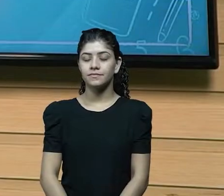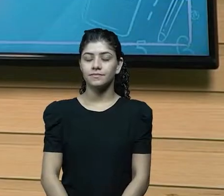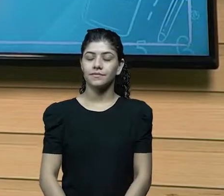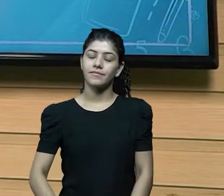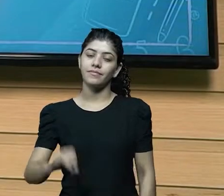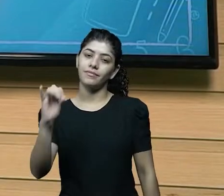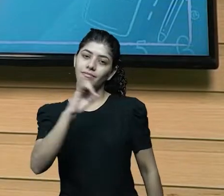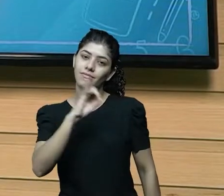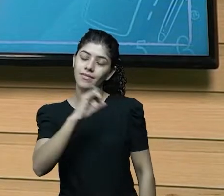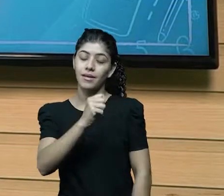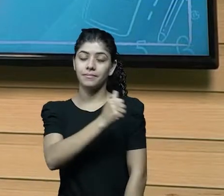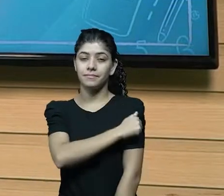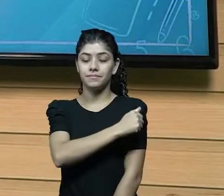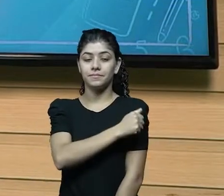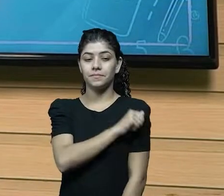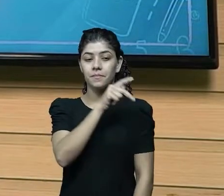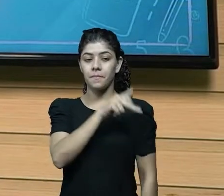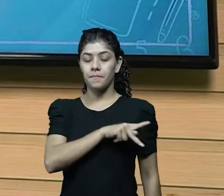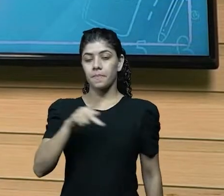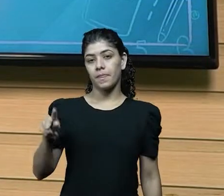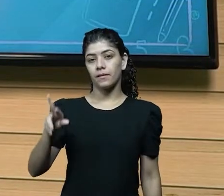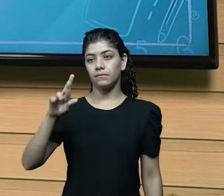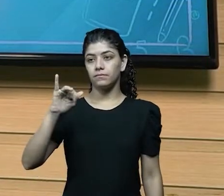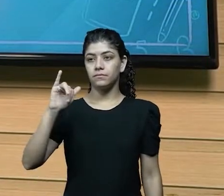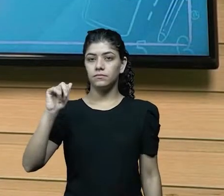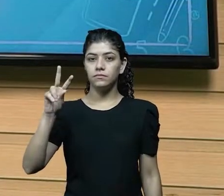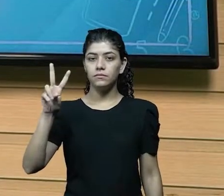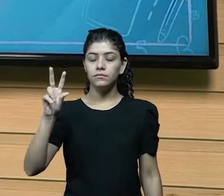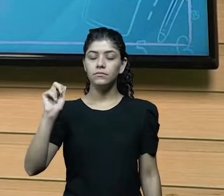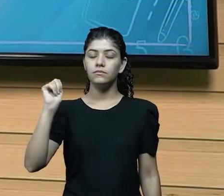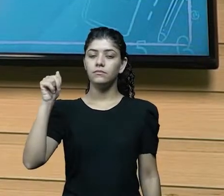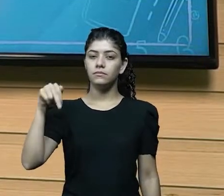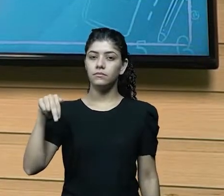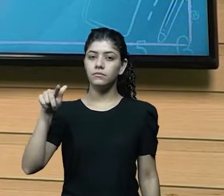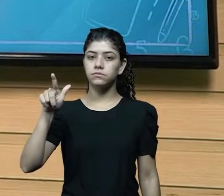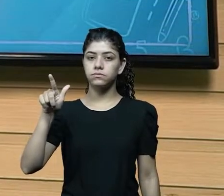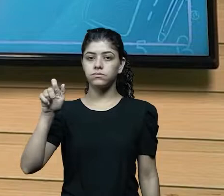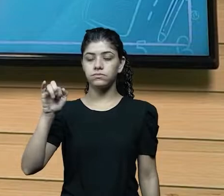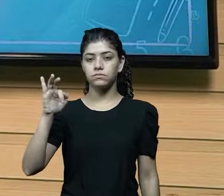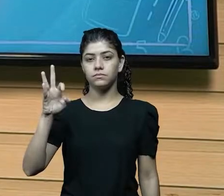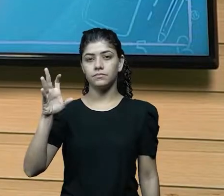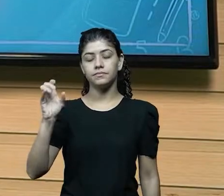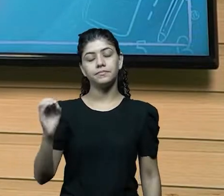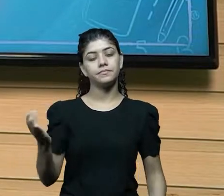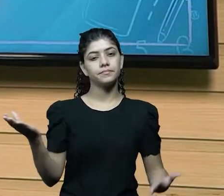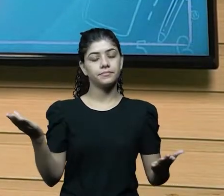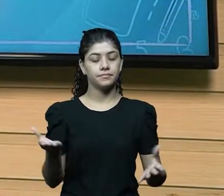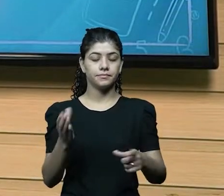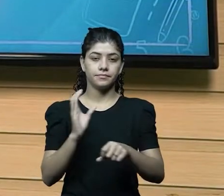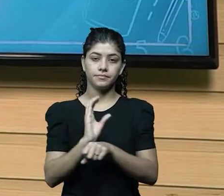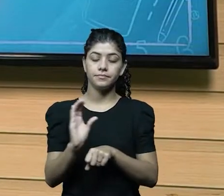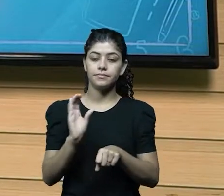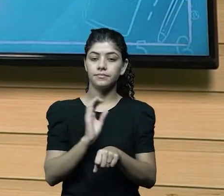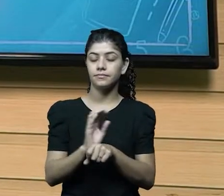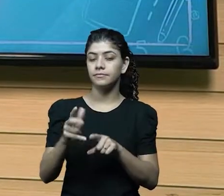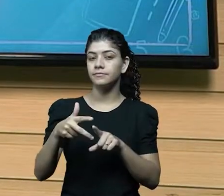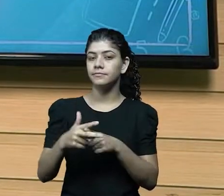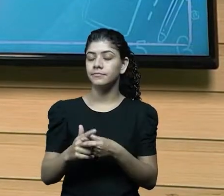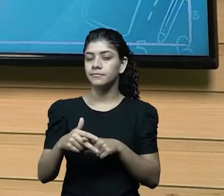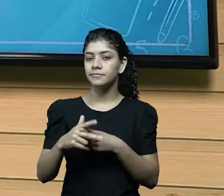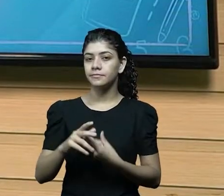Olá alunos, eu sou o professor Rivangélio. Esse é o nosso curso de Técnico em Eletrotécnica EJA EAD, a nossa